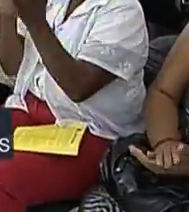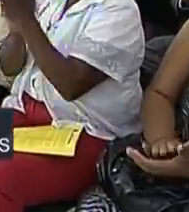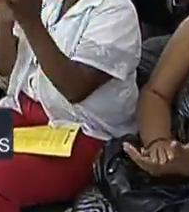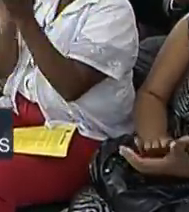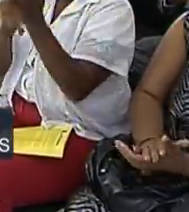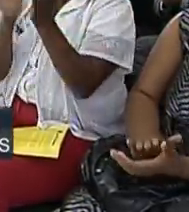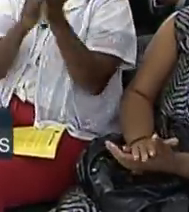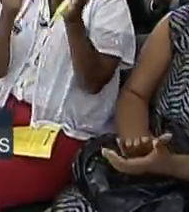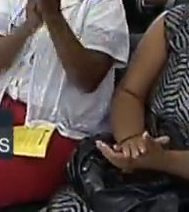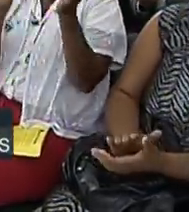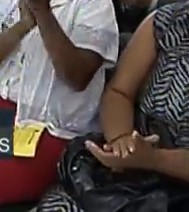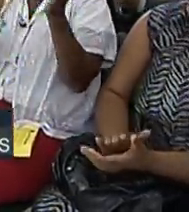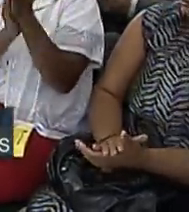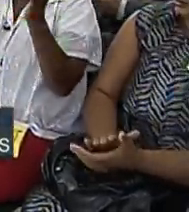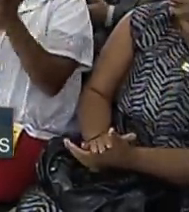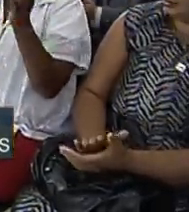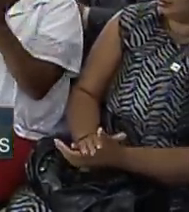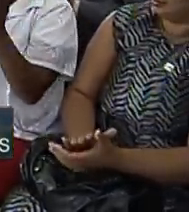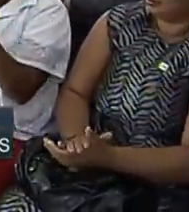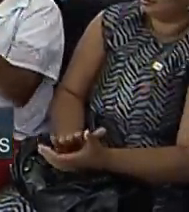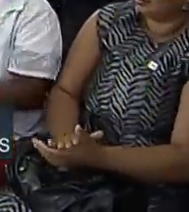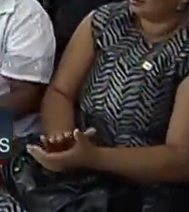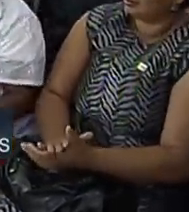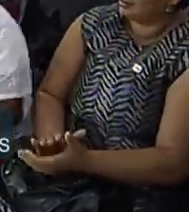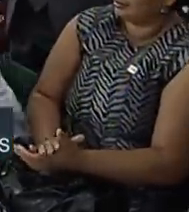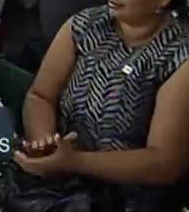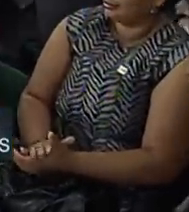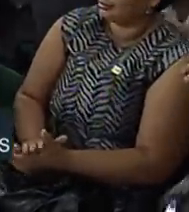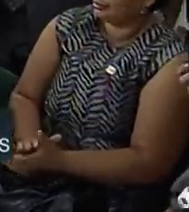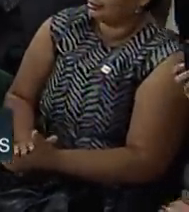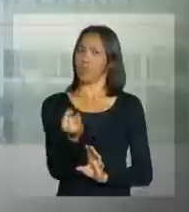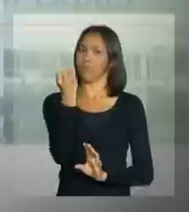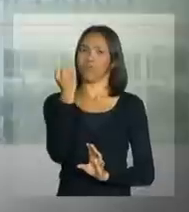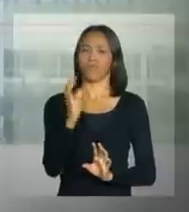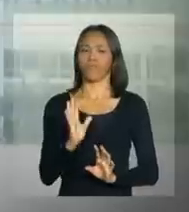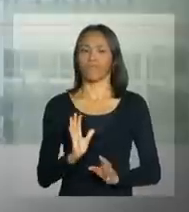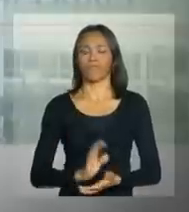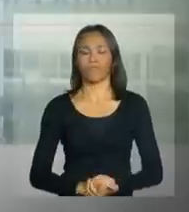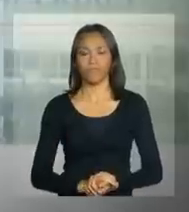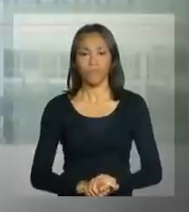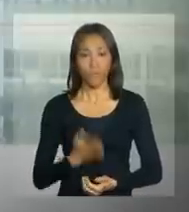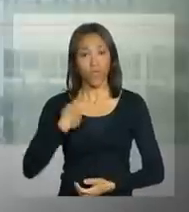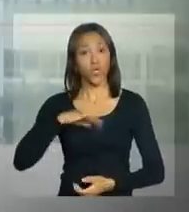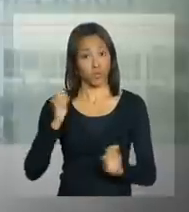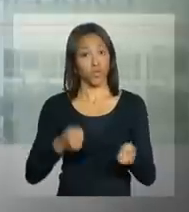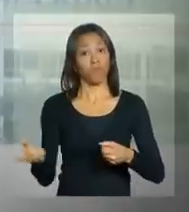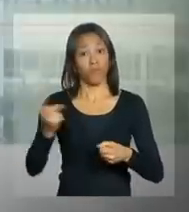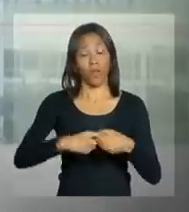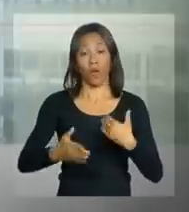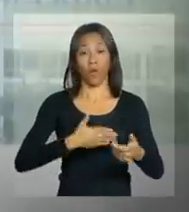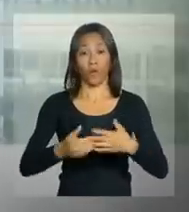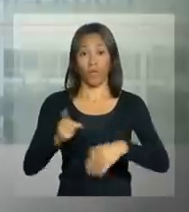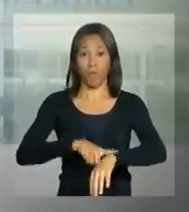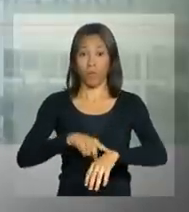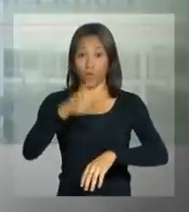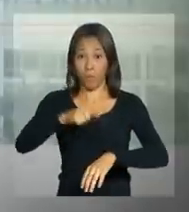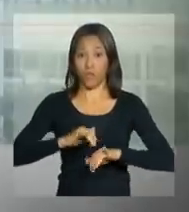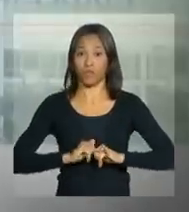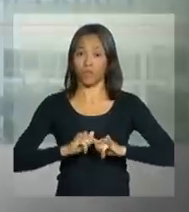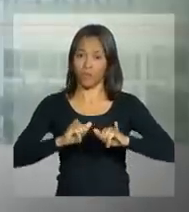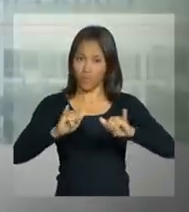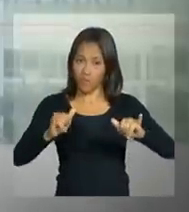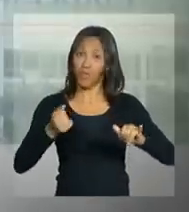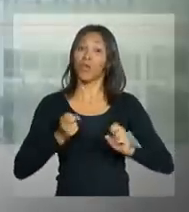abraço está encerrada esta cerimônia e nós podemos voltar a qualquer momento com outras